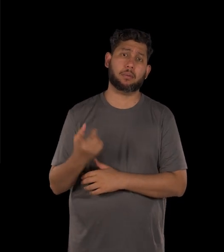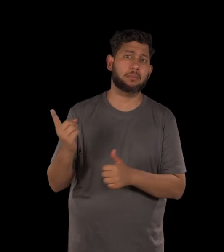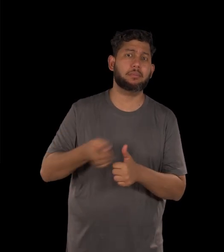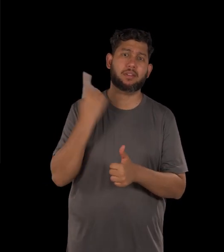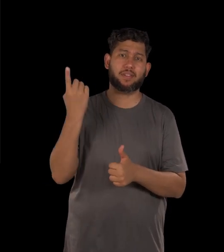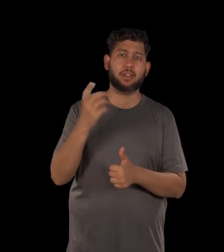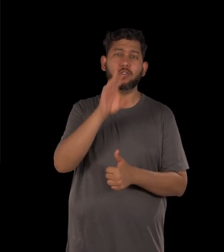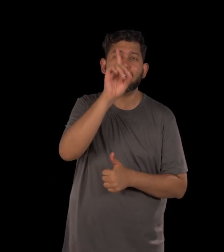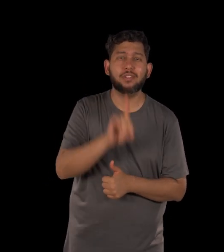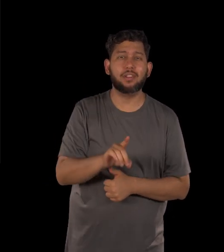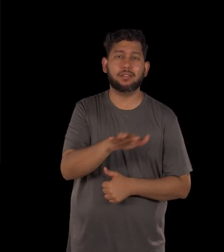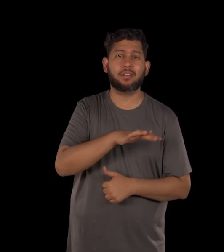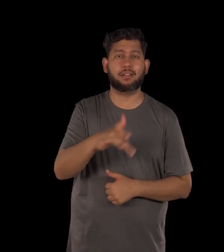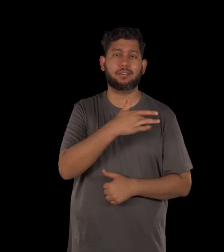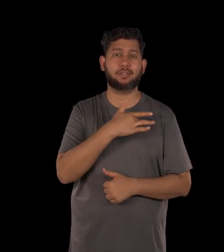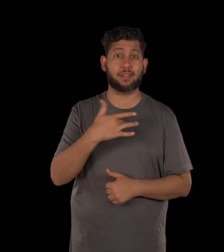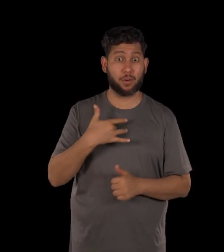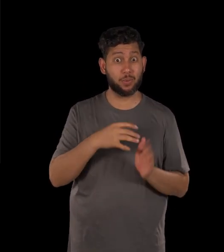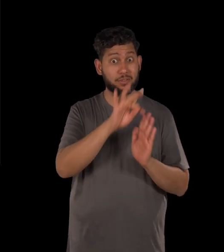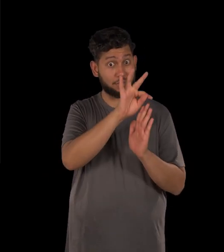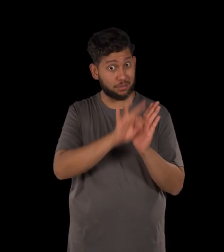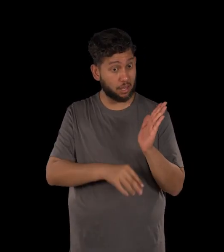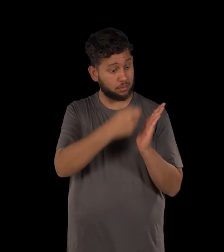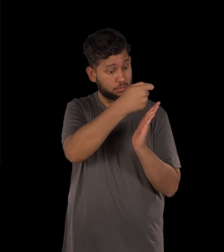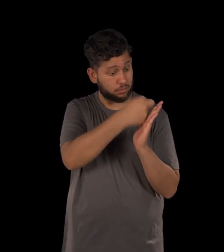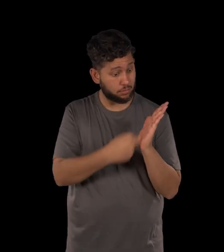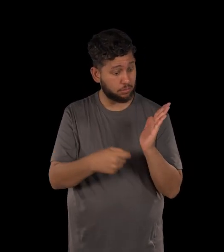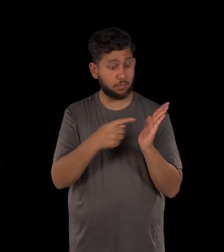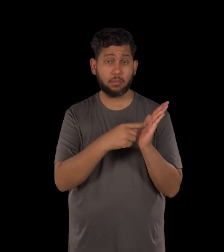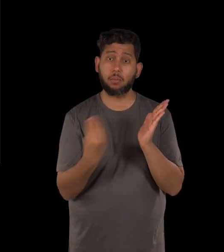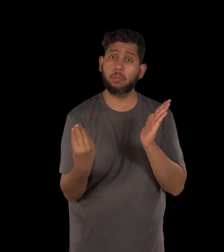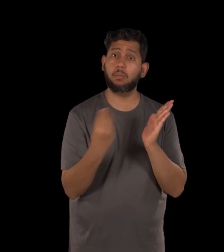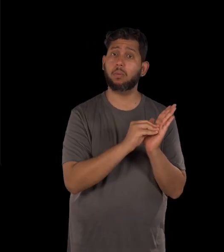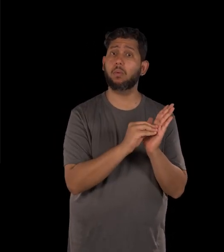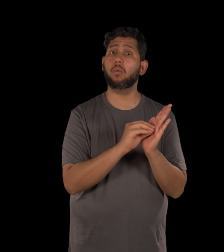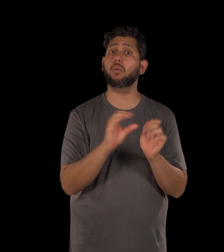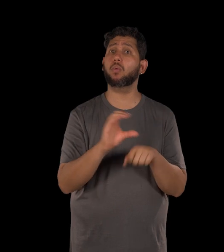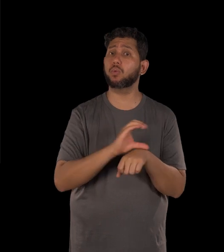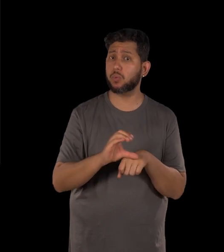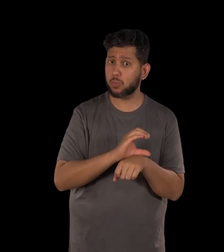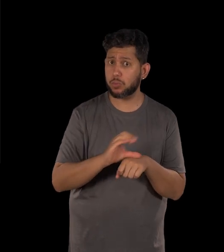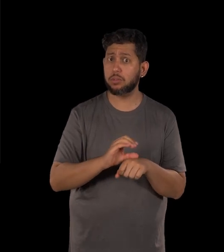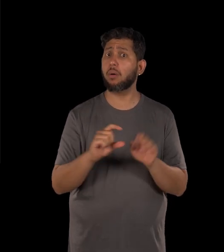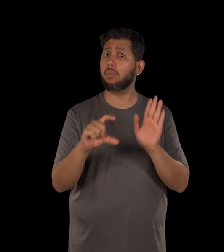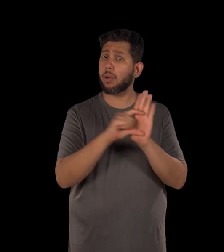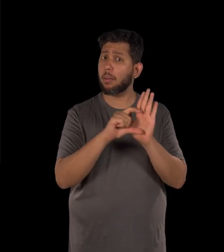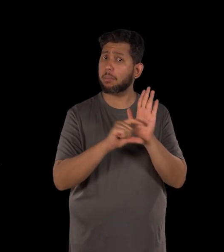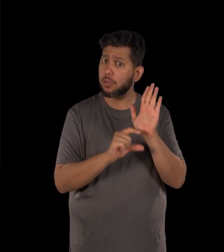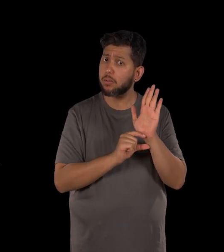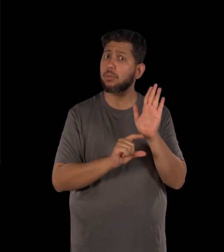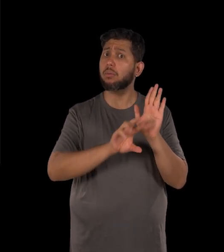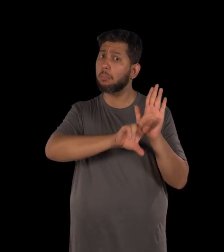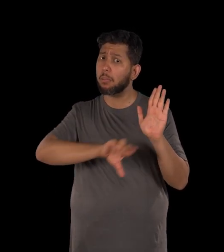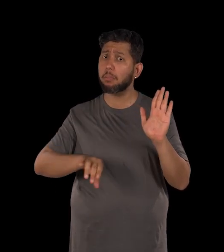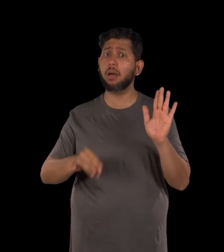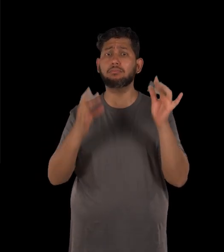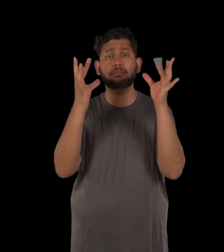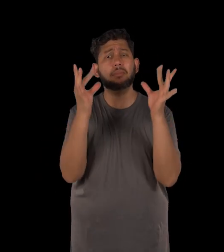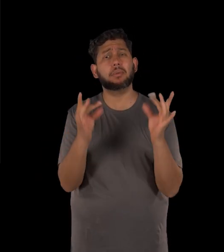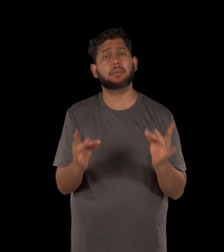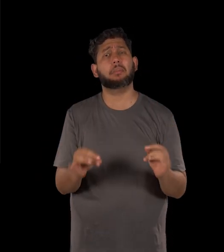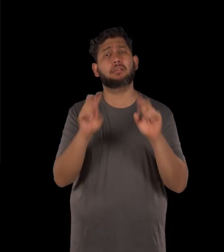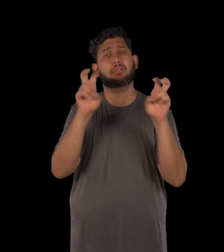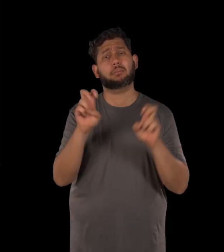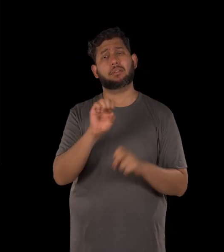saúde apareceu em um texto constitucional que tem um capítulo completo sobre esse tema. Entre outras determinações,